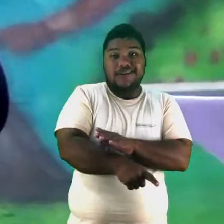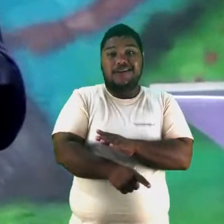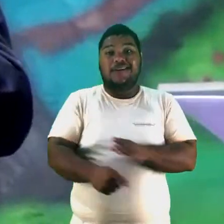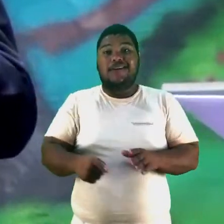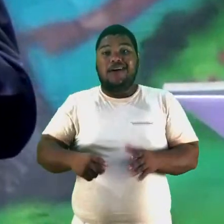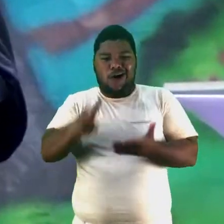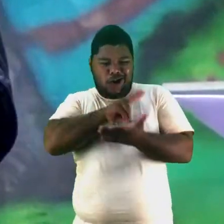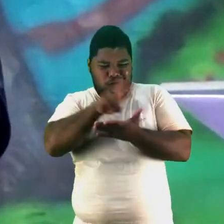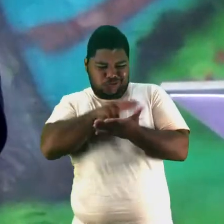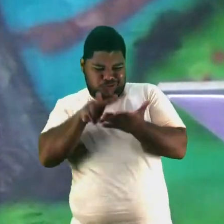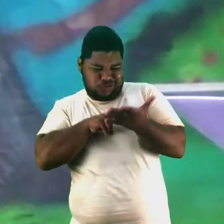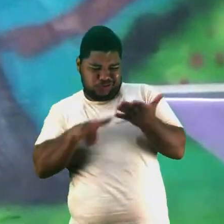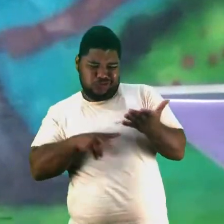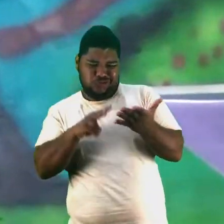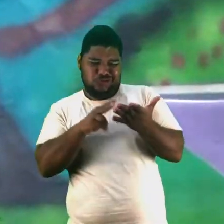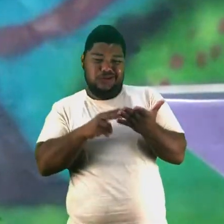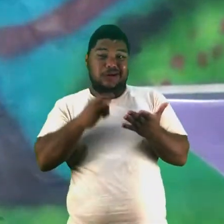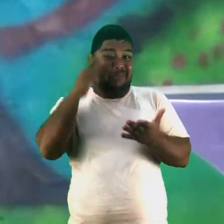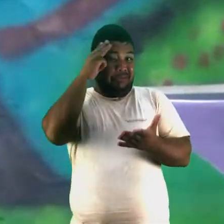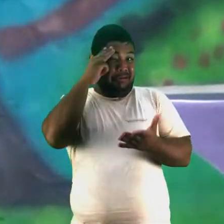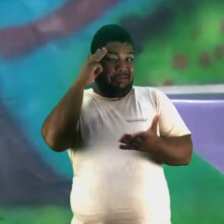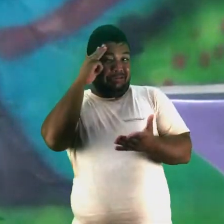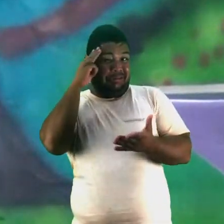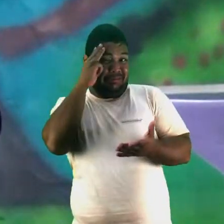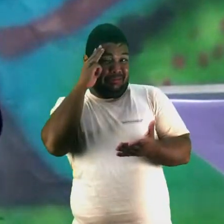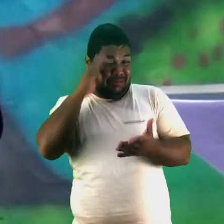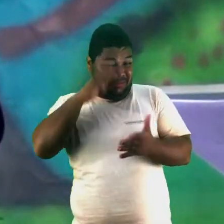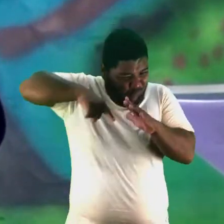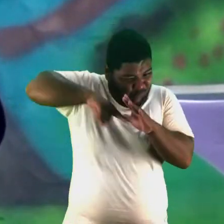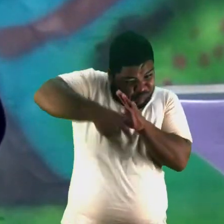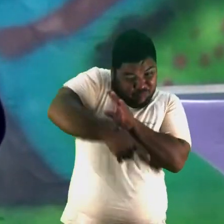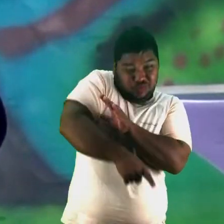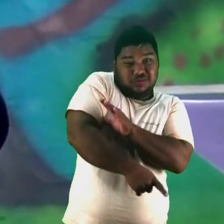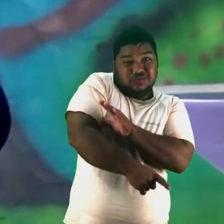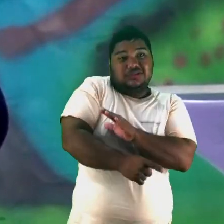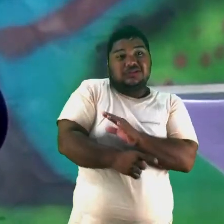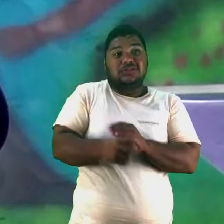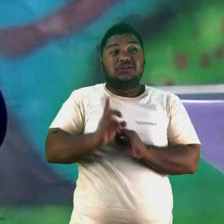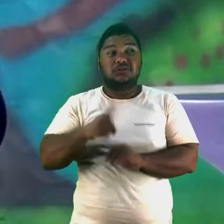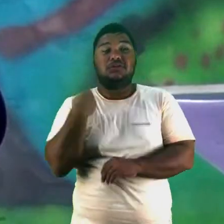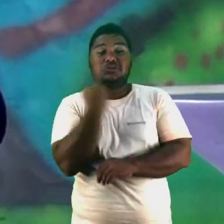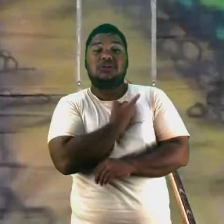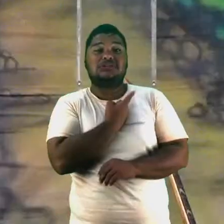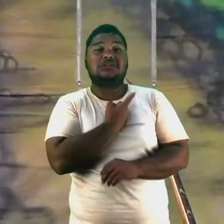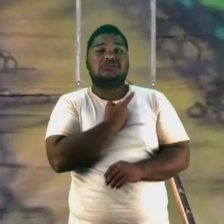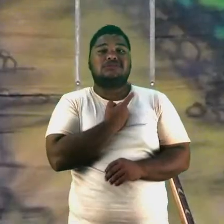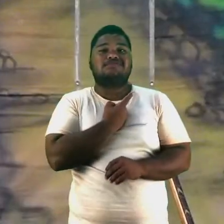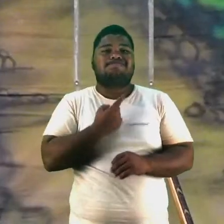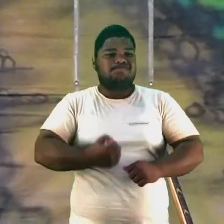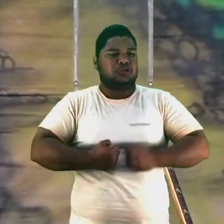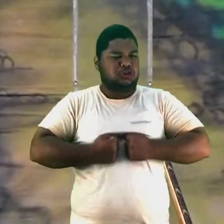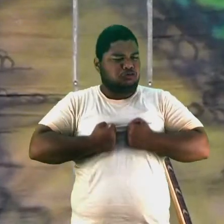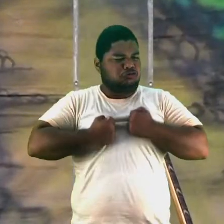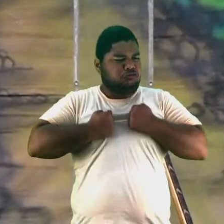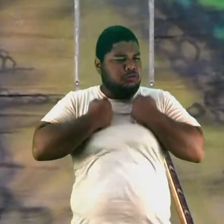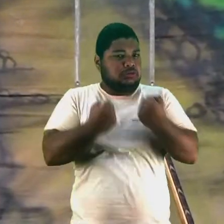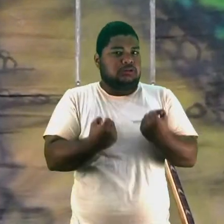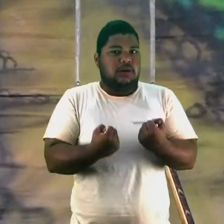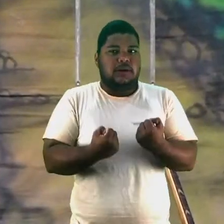leitura aumenta, a meditação é mais intensa, então nós temos que dedicar um pouco mais de